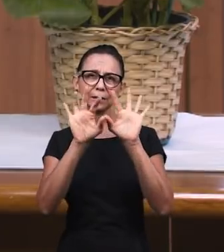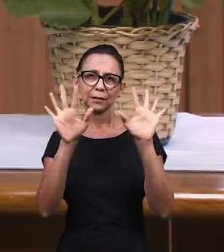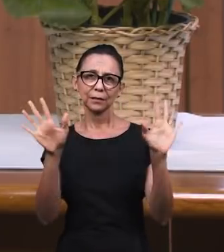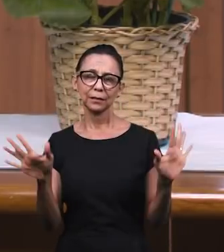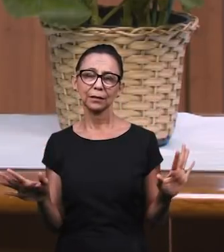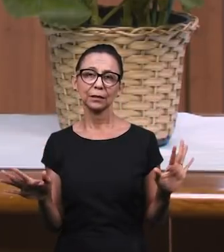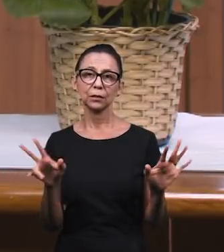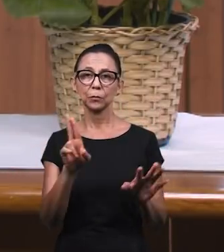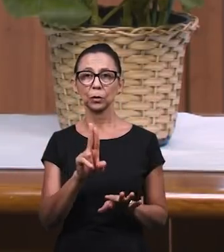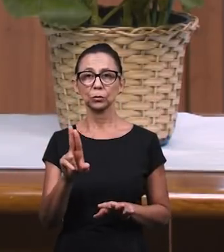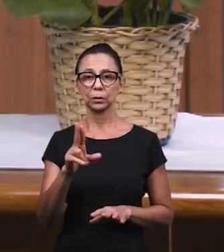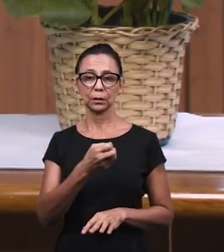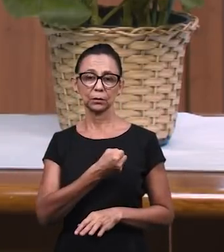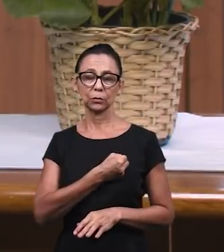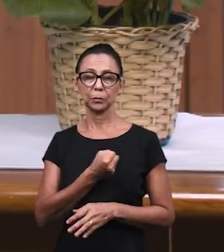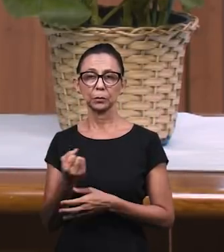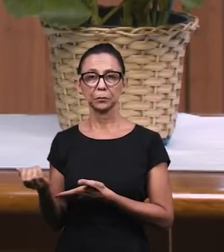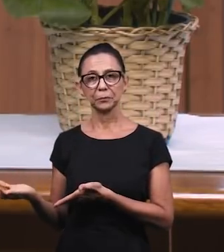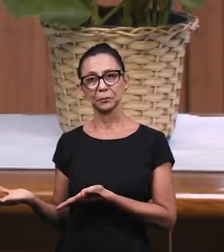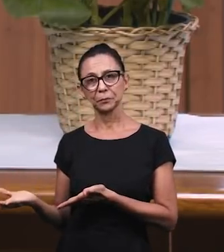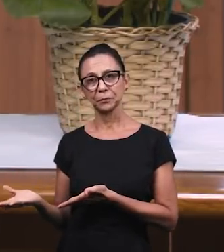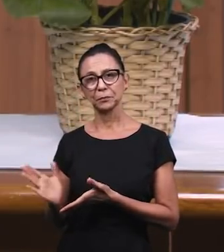usar, né, o nosso telefone